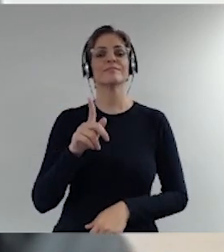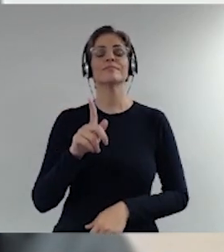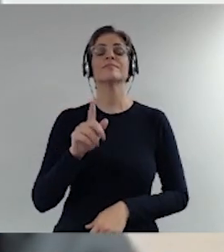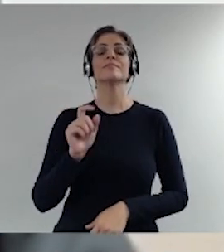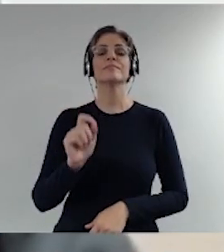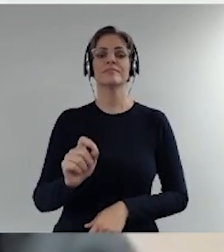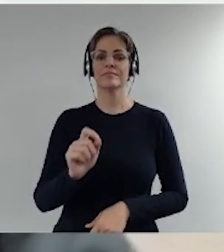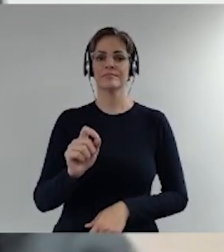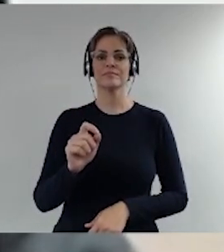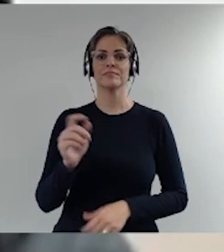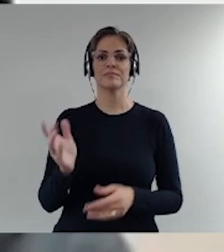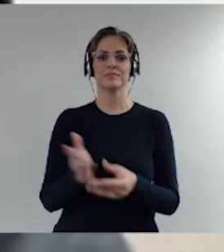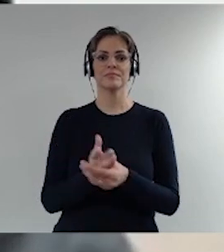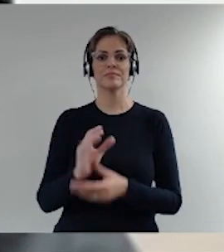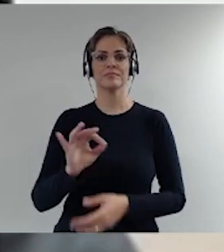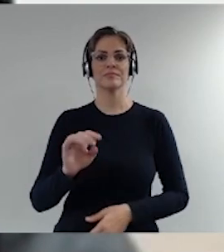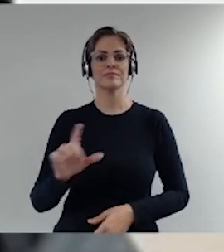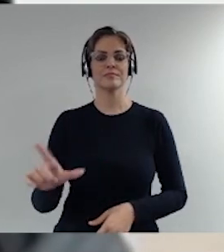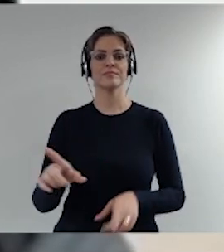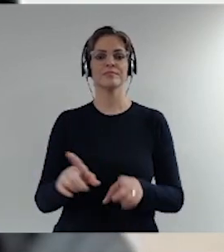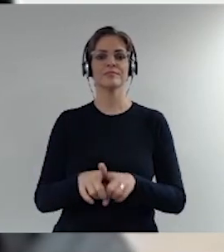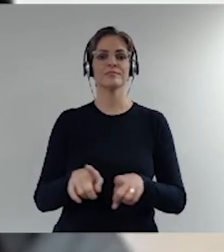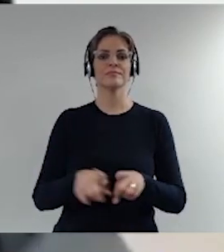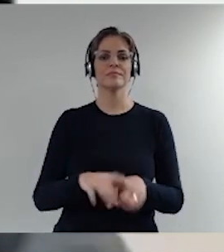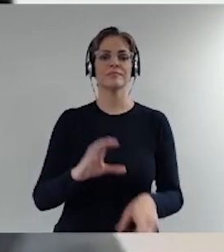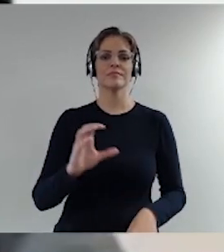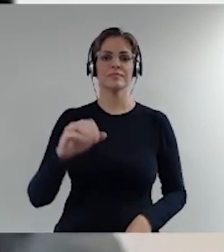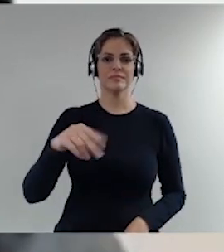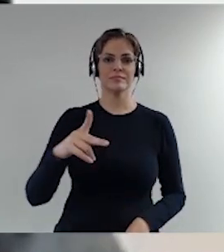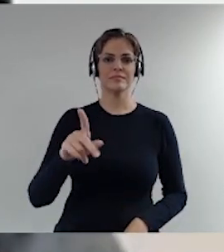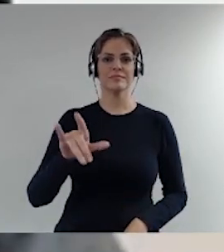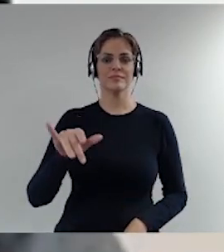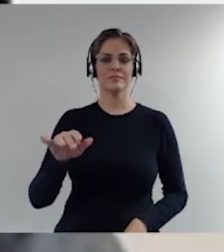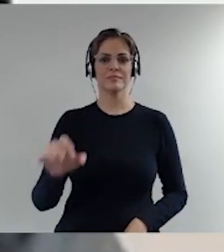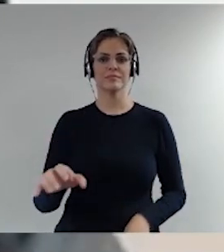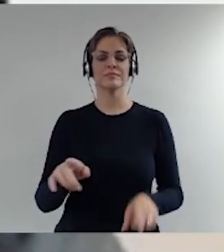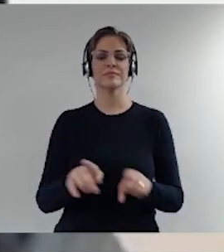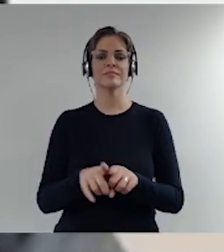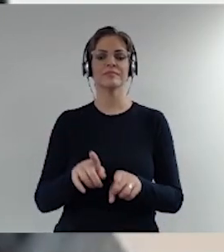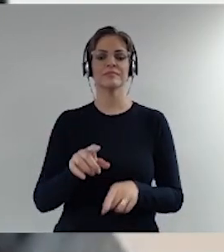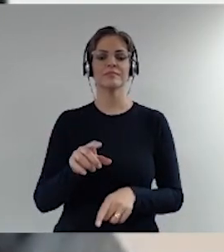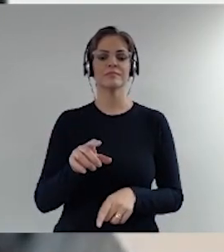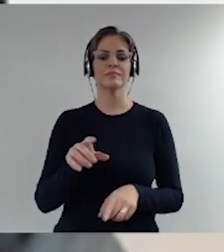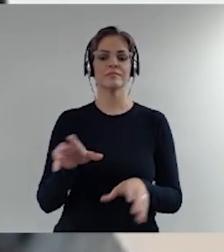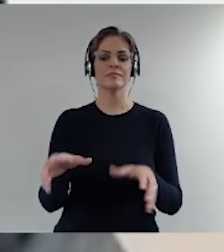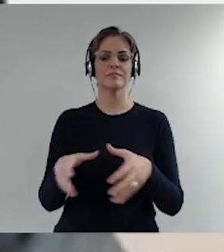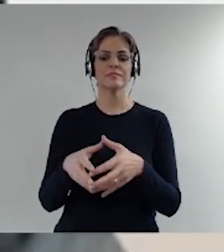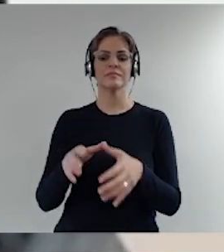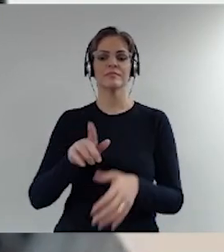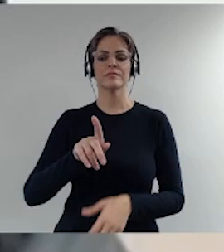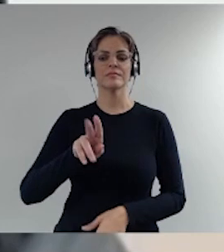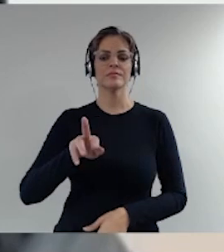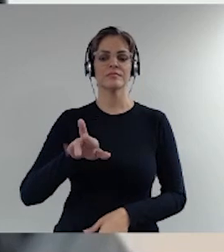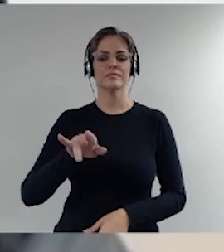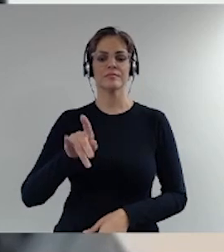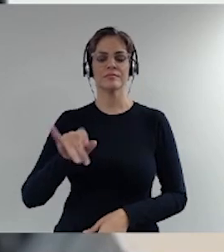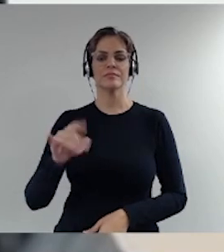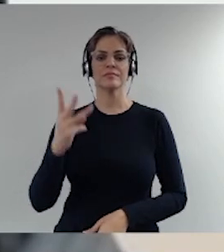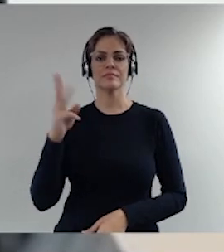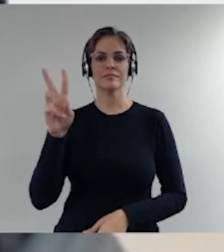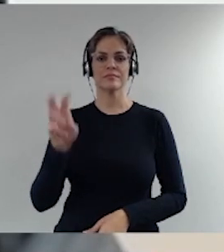civil, também pós-graduado em compliance e governança. Fui presidente da subseção de Guarapari por 3 mandatos. Cumprimento